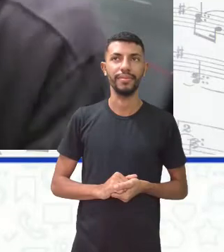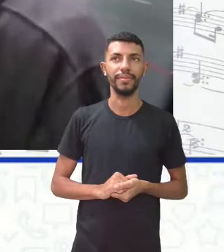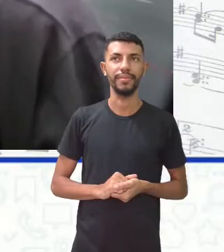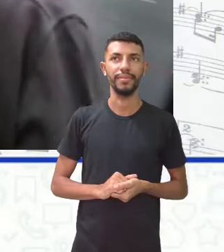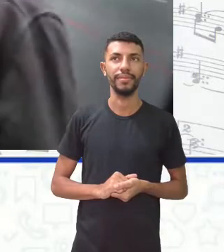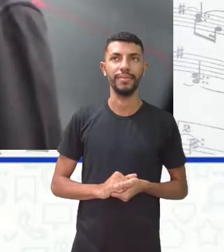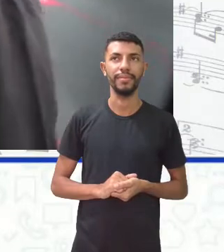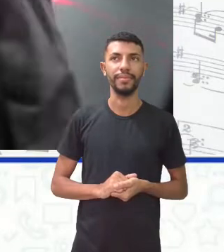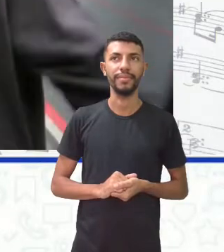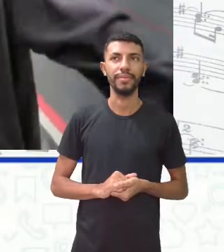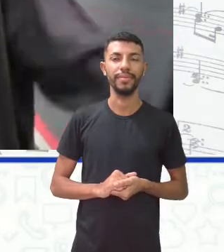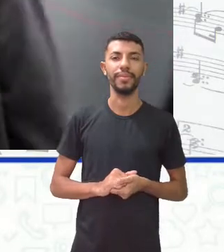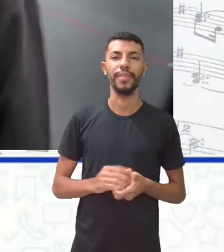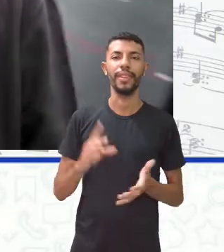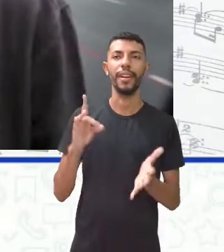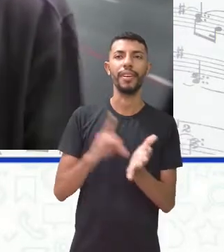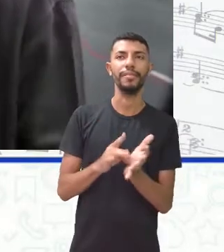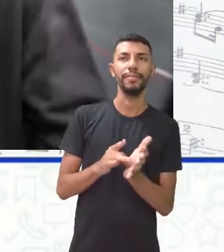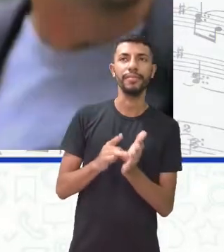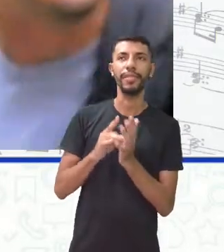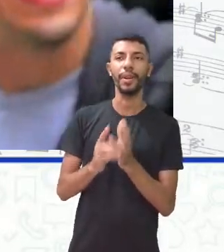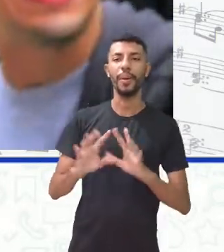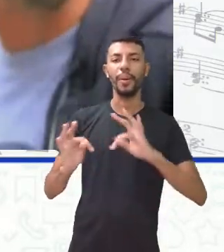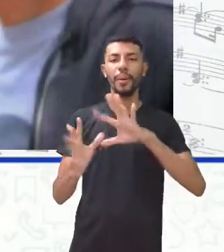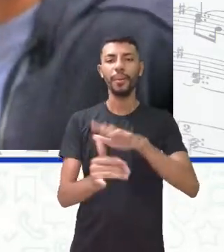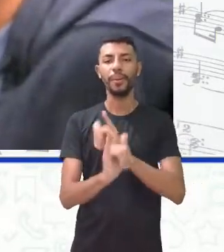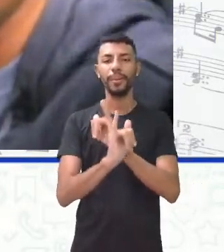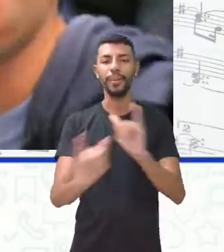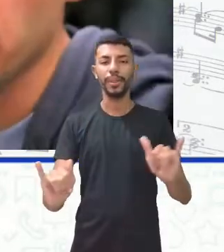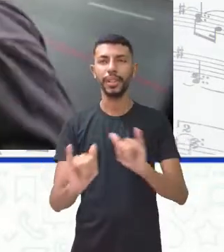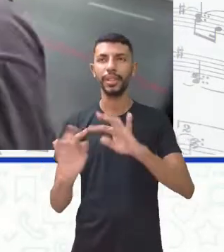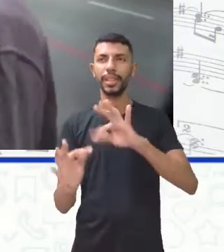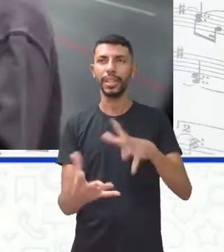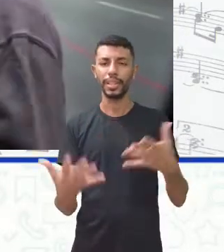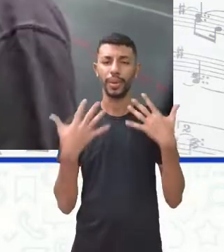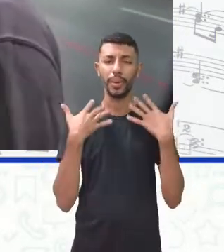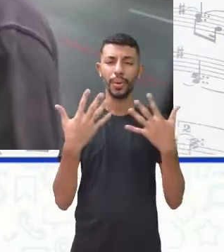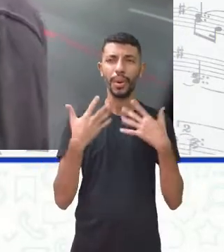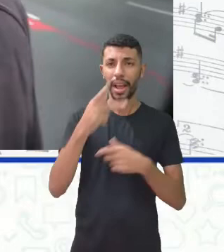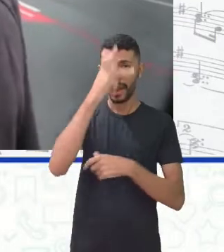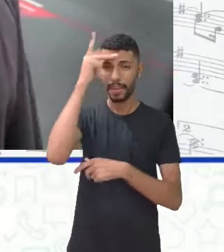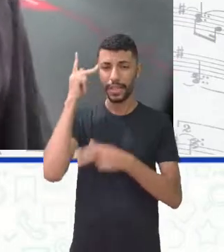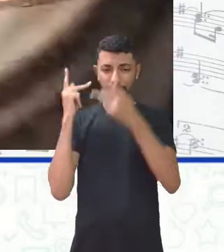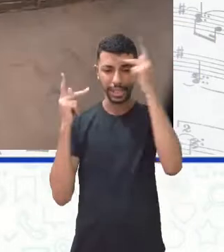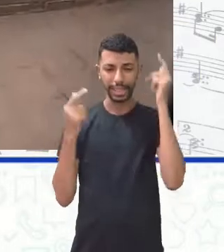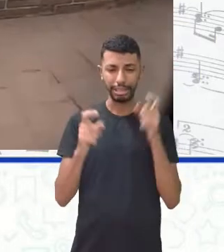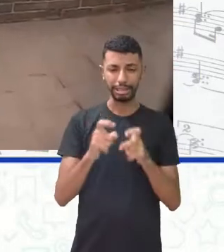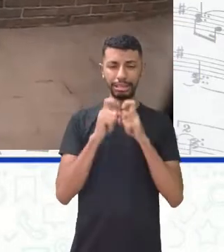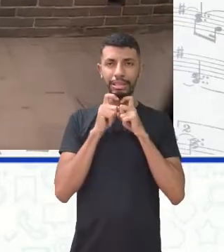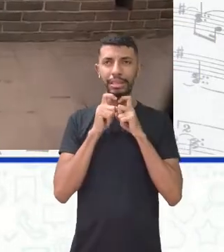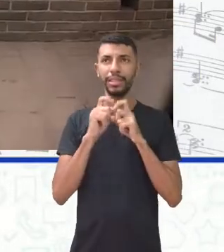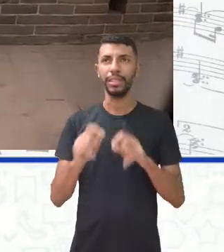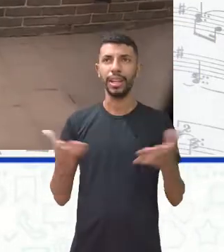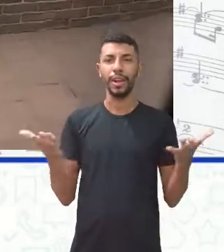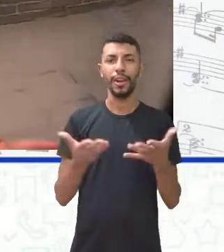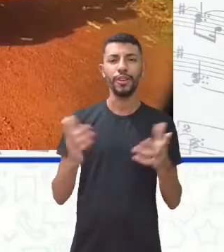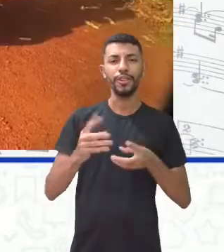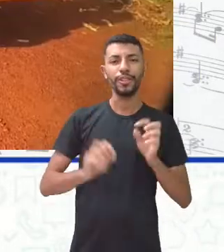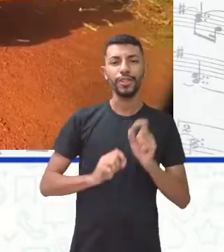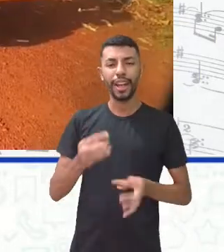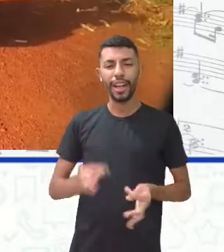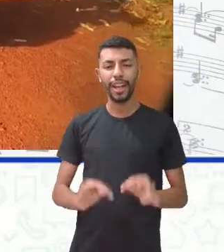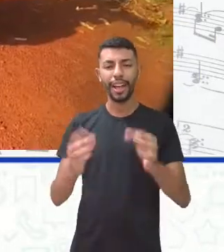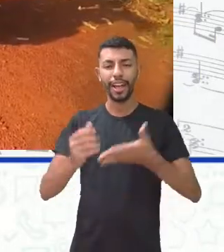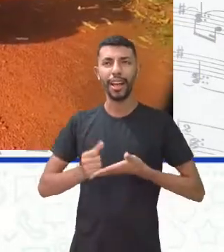Os fatos são evidentes, o mundo denuncia. A terra anda mais quente, as pessoas mais frias hoje em dia. A tecnologia facilita